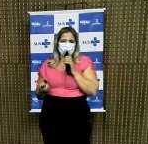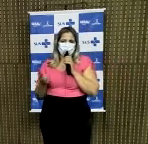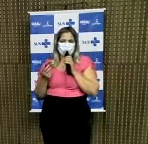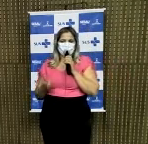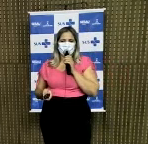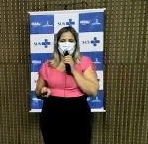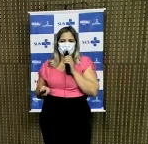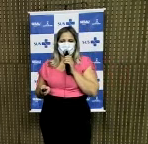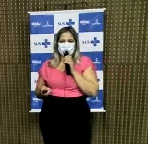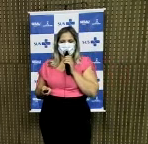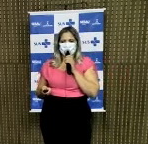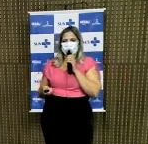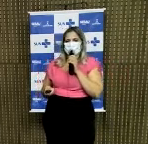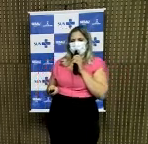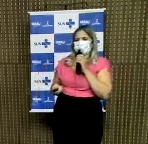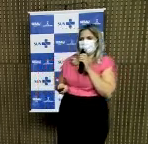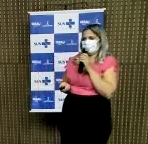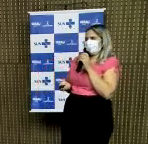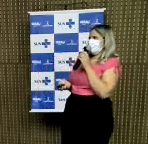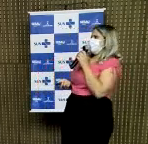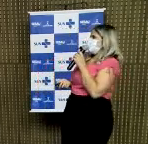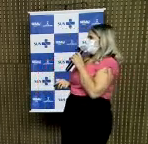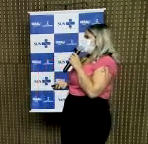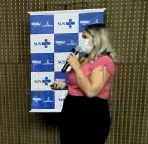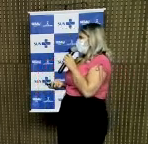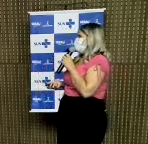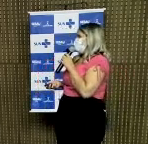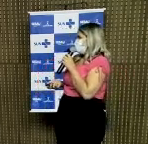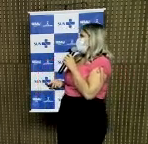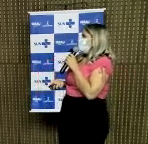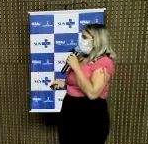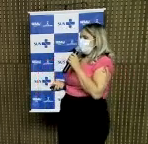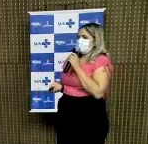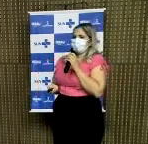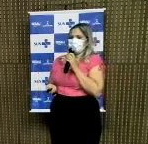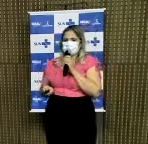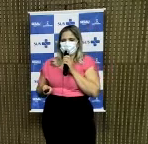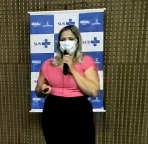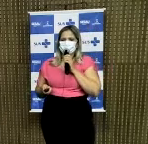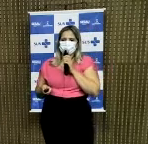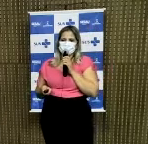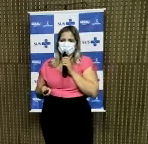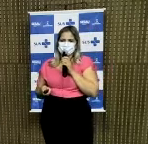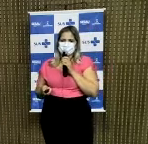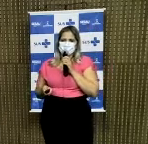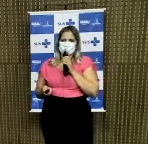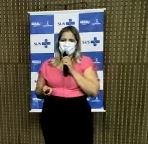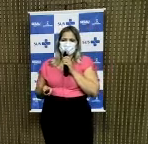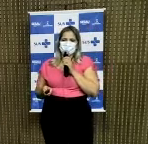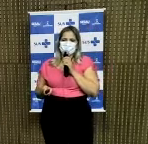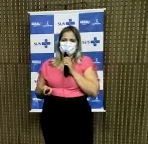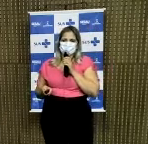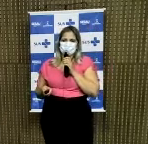forma errônea, errada lá na digitação, né? Aí a Rosário acho que conseguiu verificar essa questão.